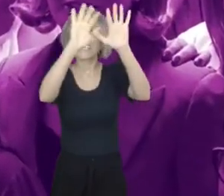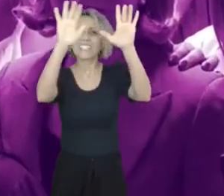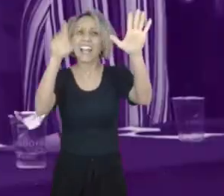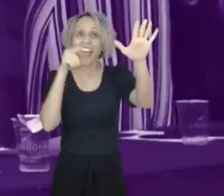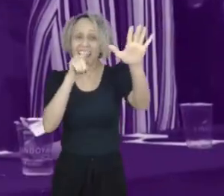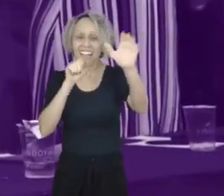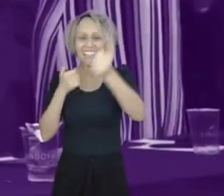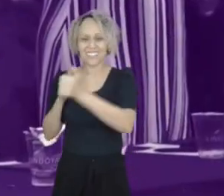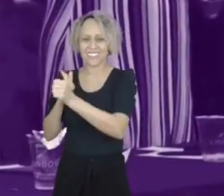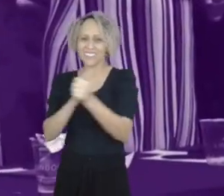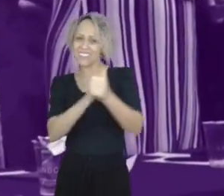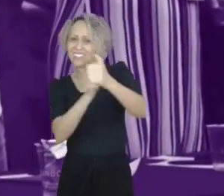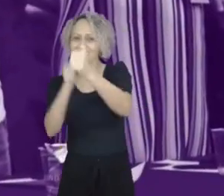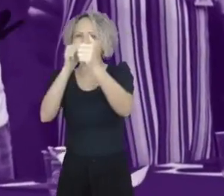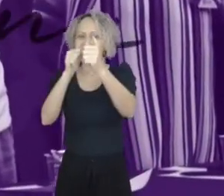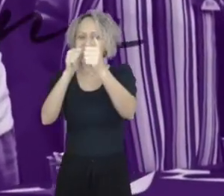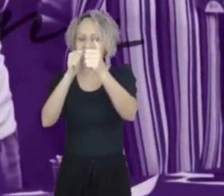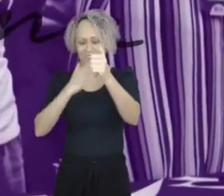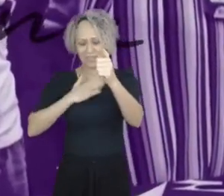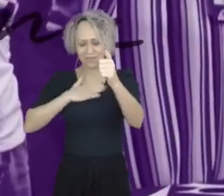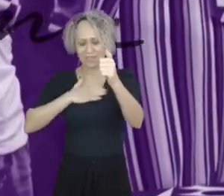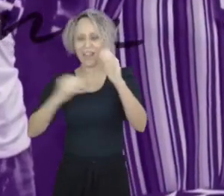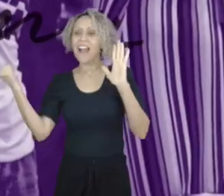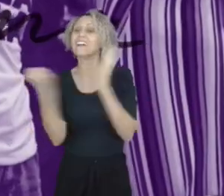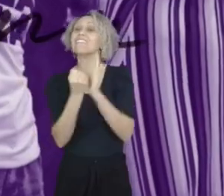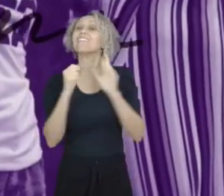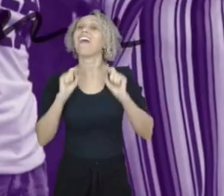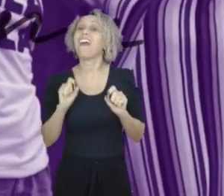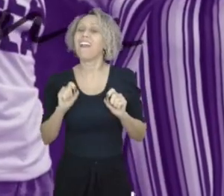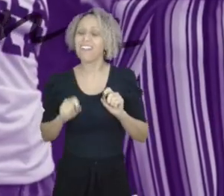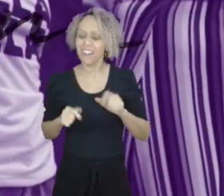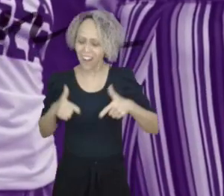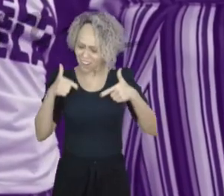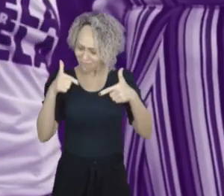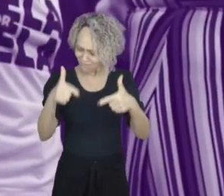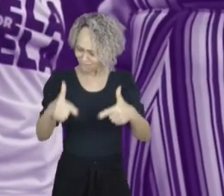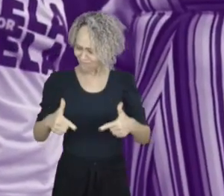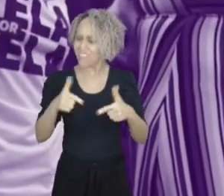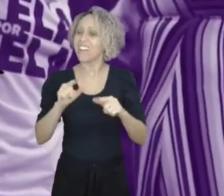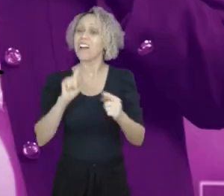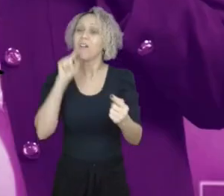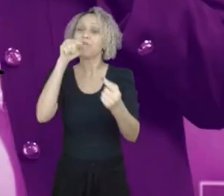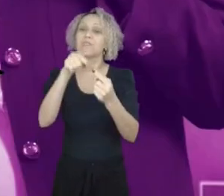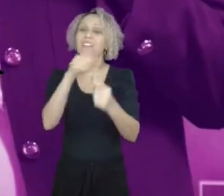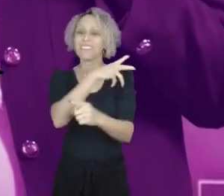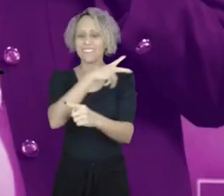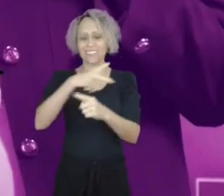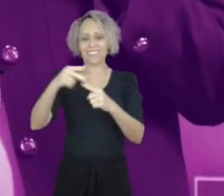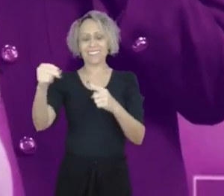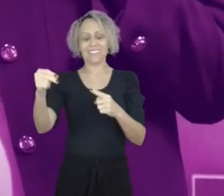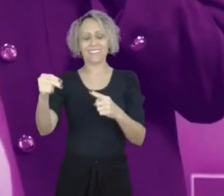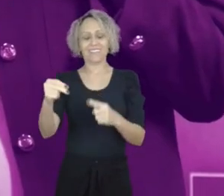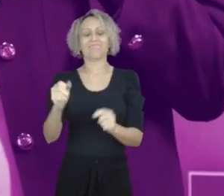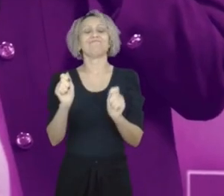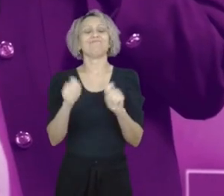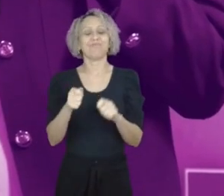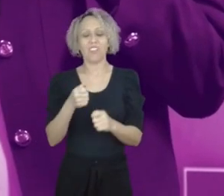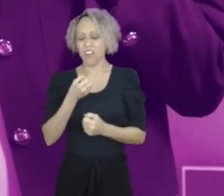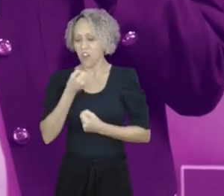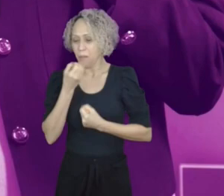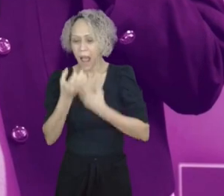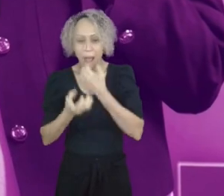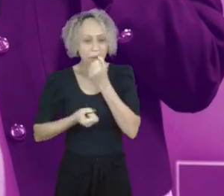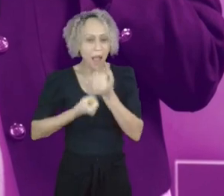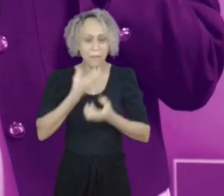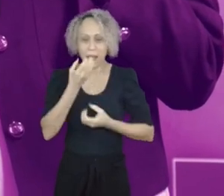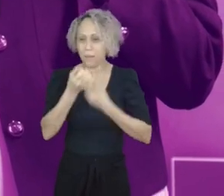vai me guiar. Ser guerreira é minha sina, batalhando pra vencer. Tenho voz pra ser